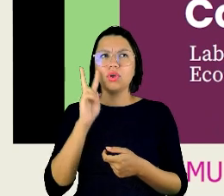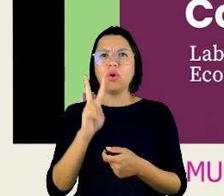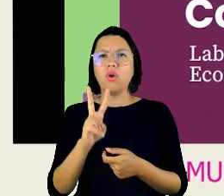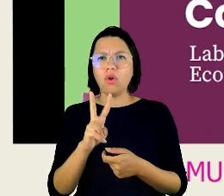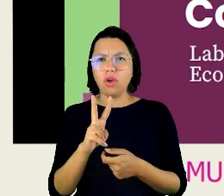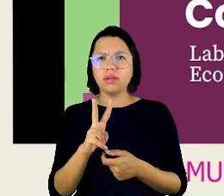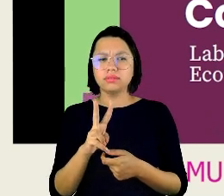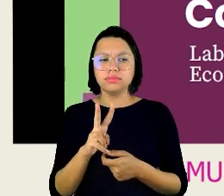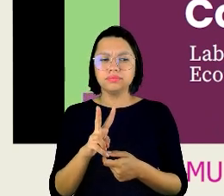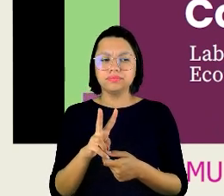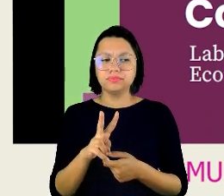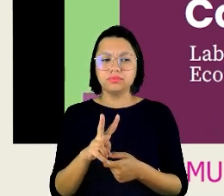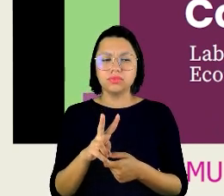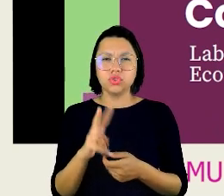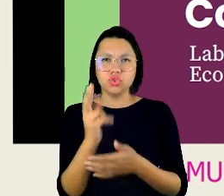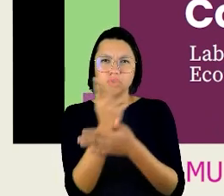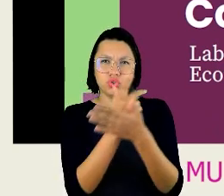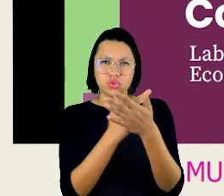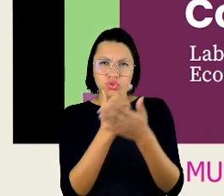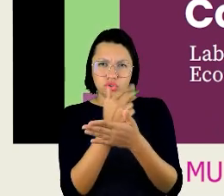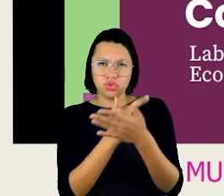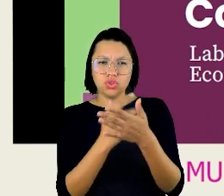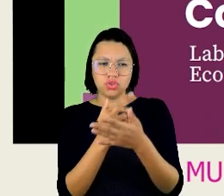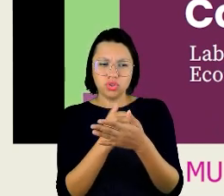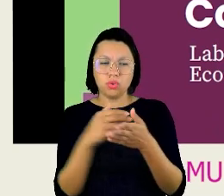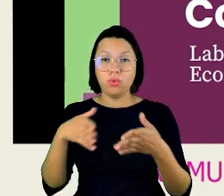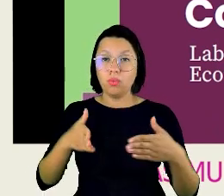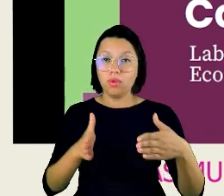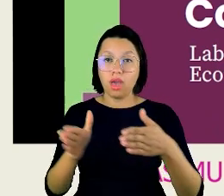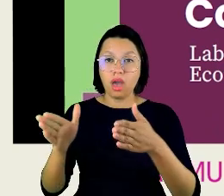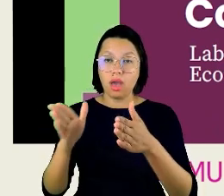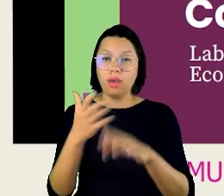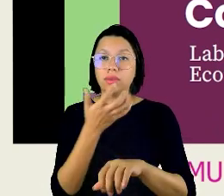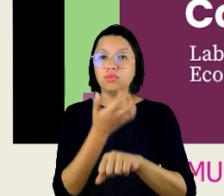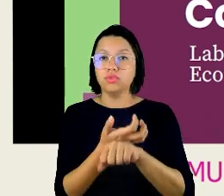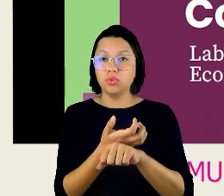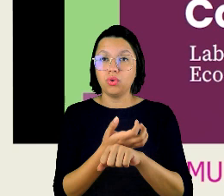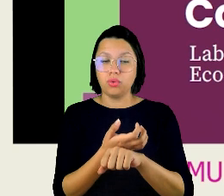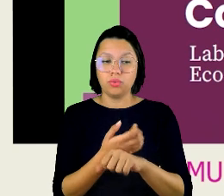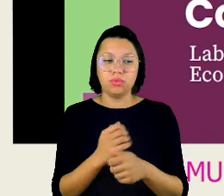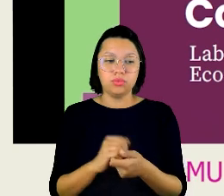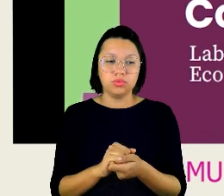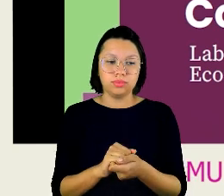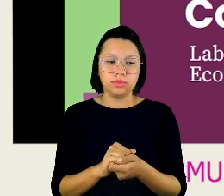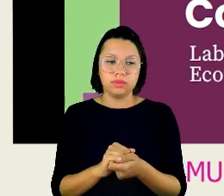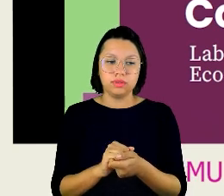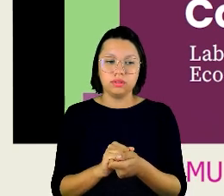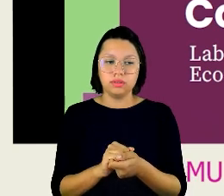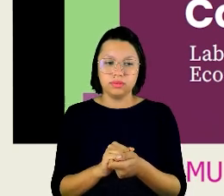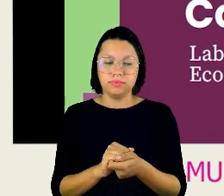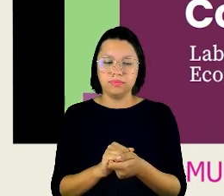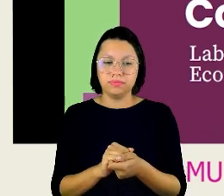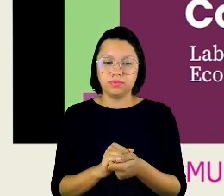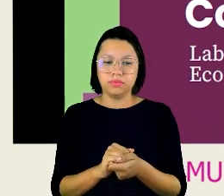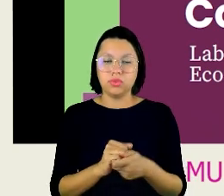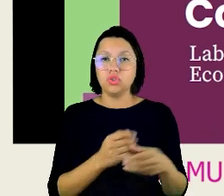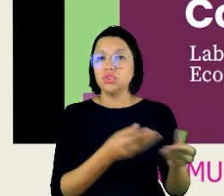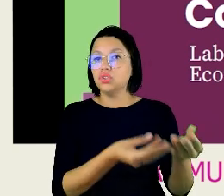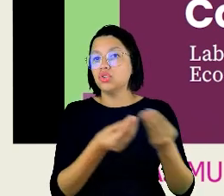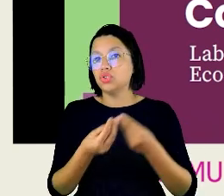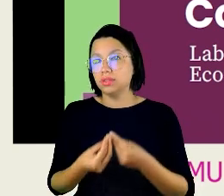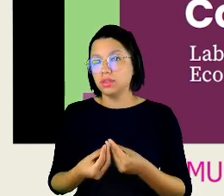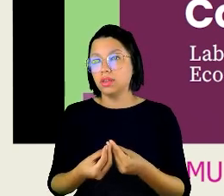olhando para isso, né, a gente desenhou uma trilha de conteúdos, e nessa trilha de conteúdos a gente